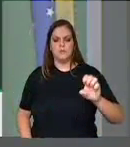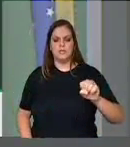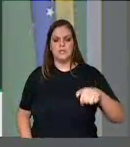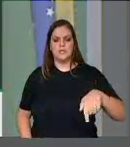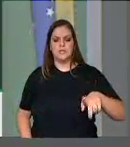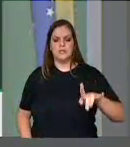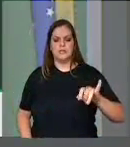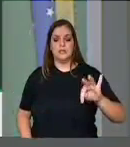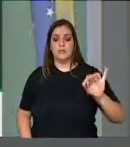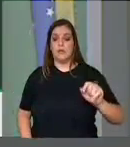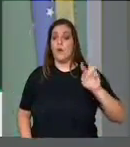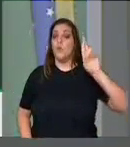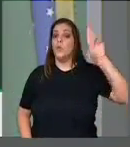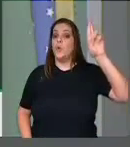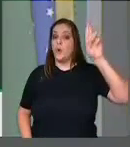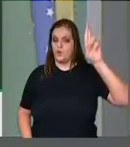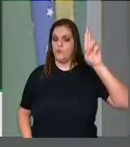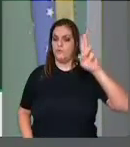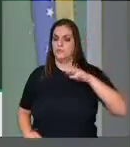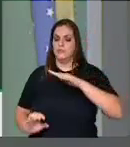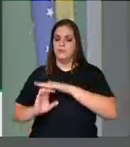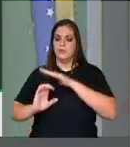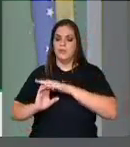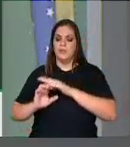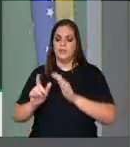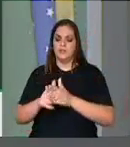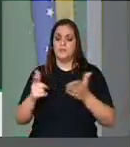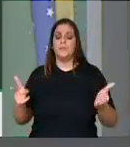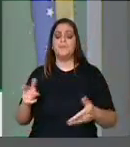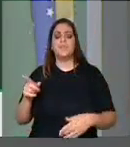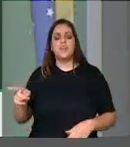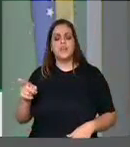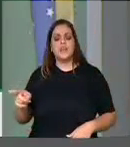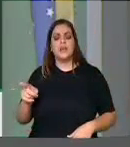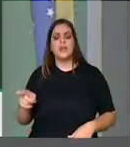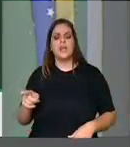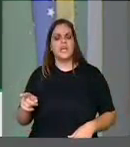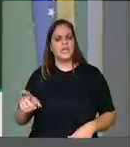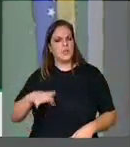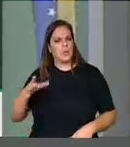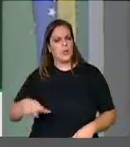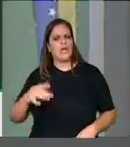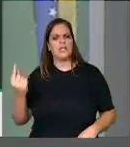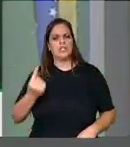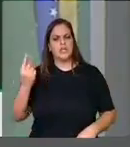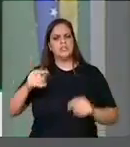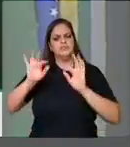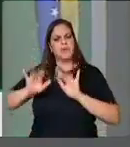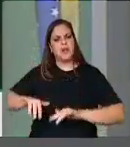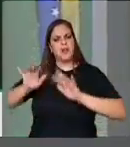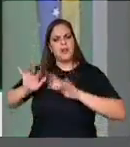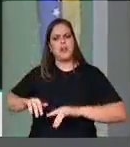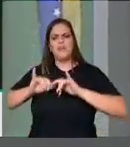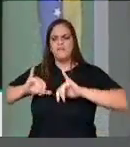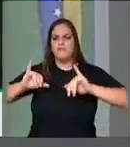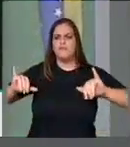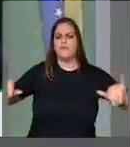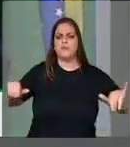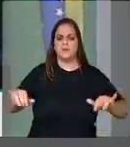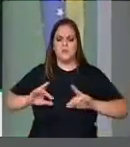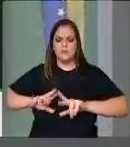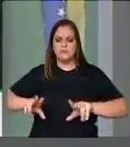proprietários do Estado de São Paulo, ele mantinha uma postura de independência, escrevia, informava